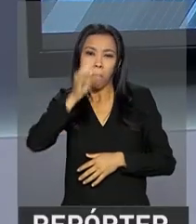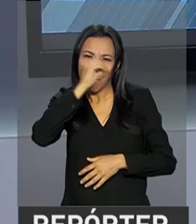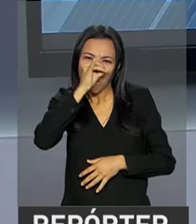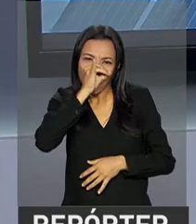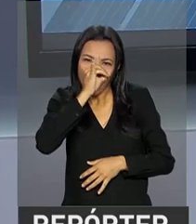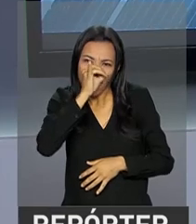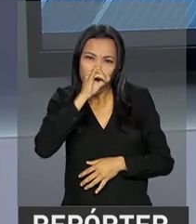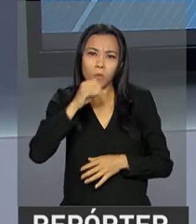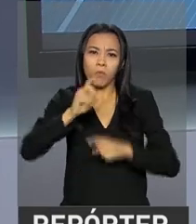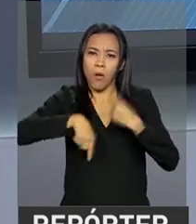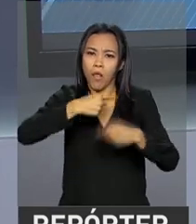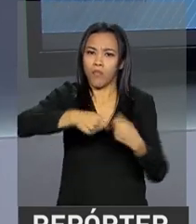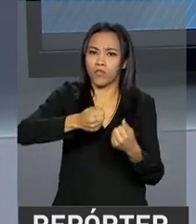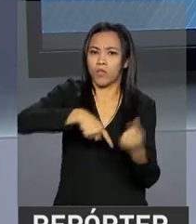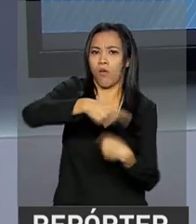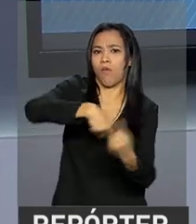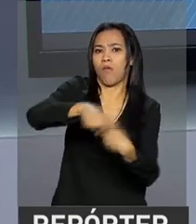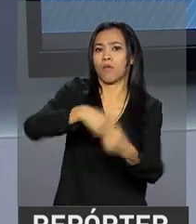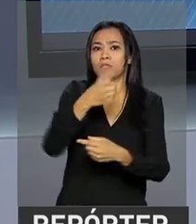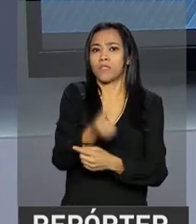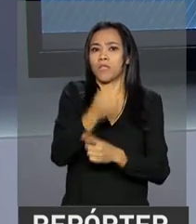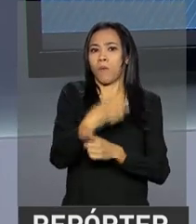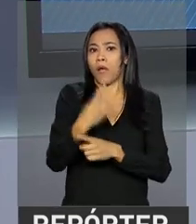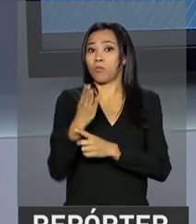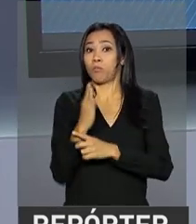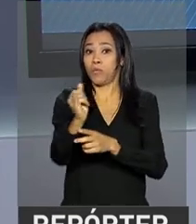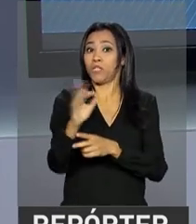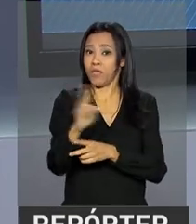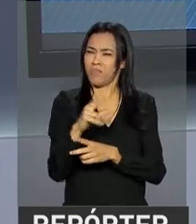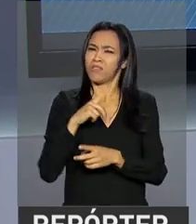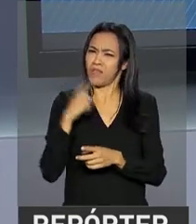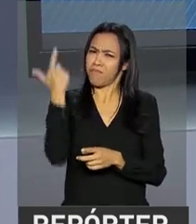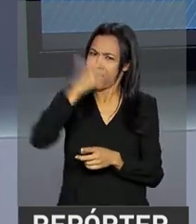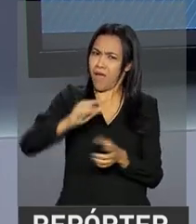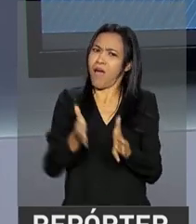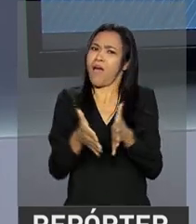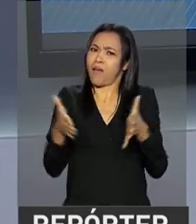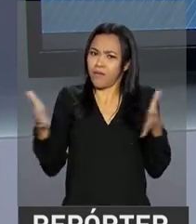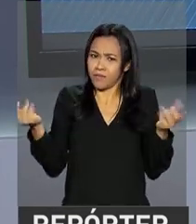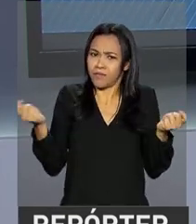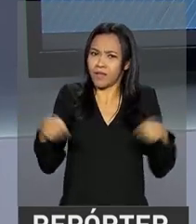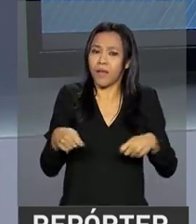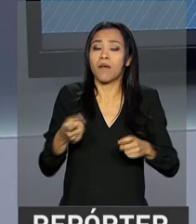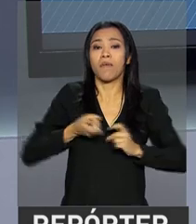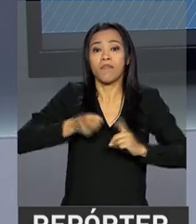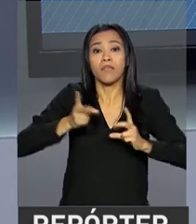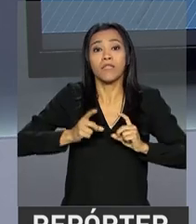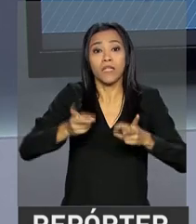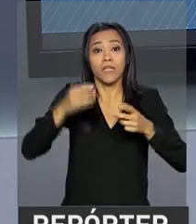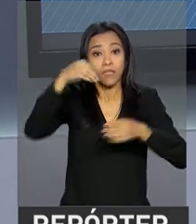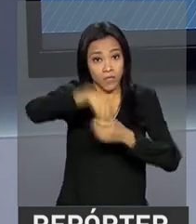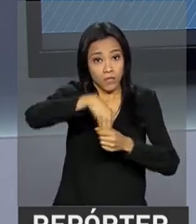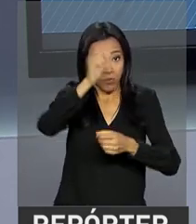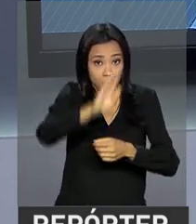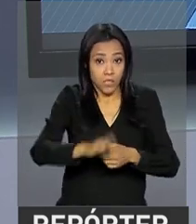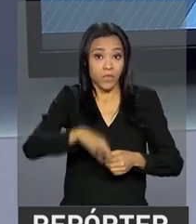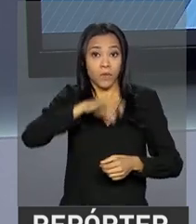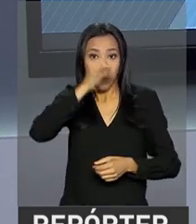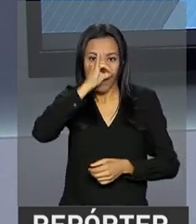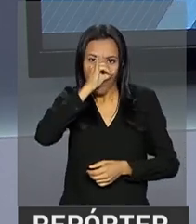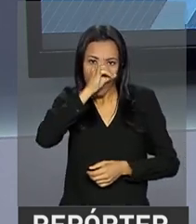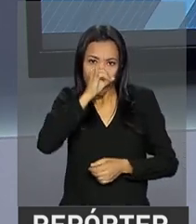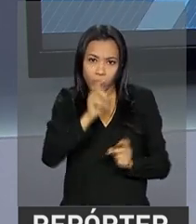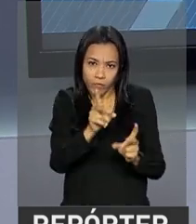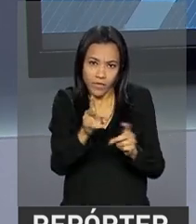us 64 bilhões de reais mas há espaço para muito mais e para aumentar o consumo interno de carne de porco os produtores